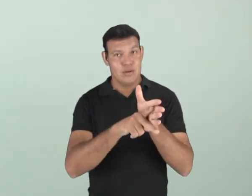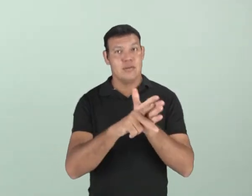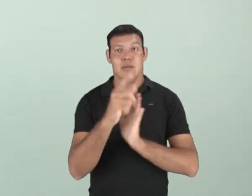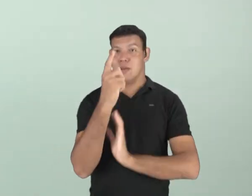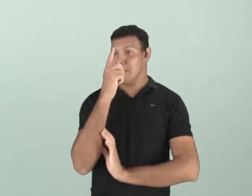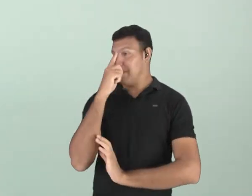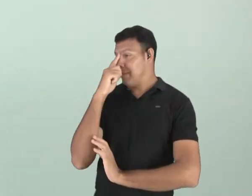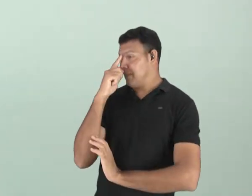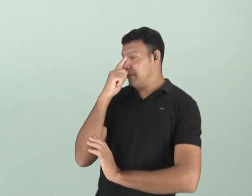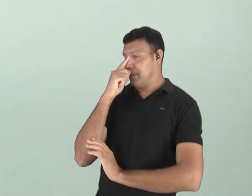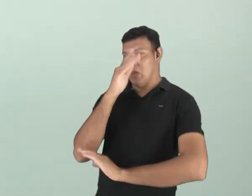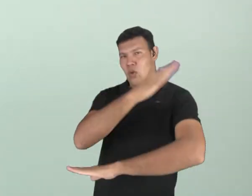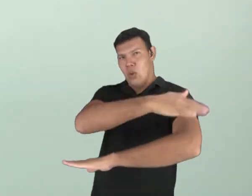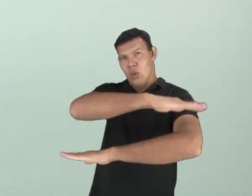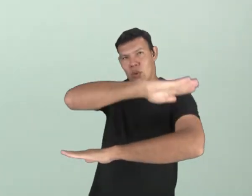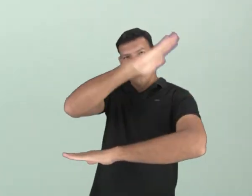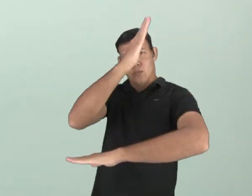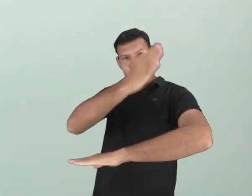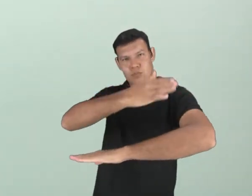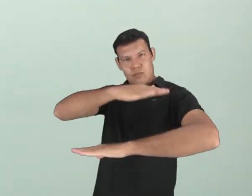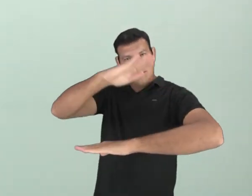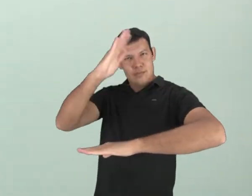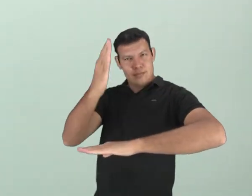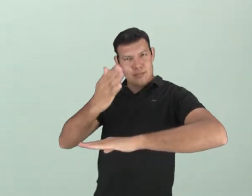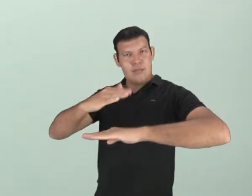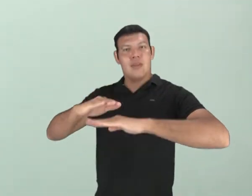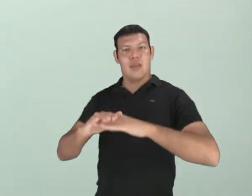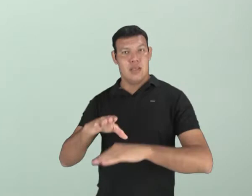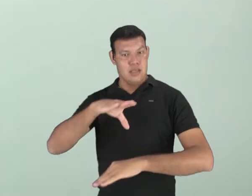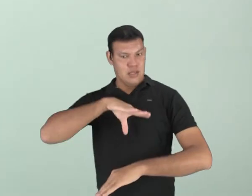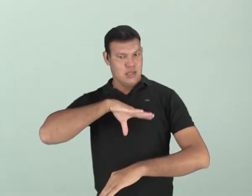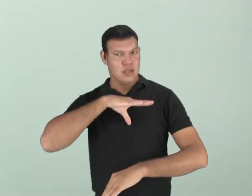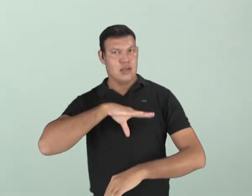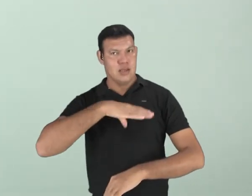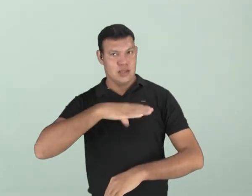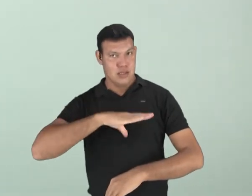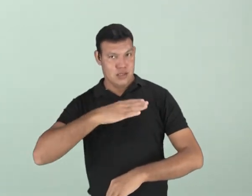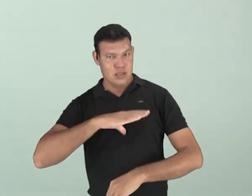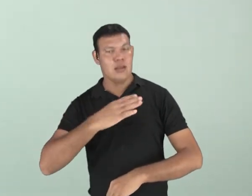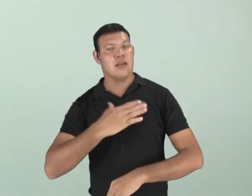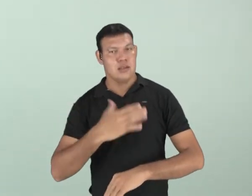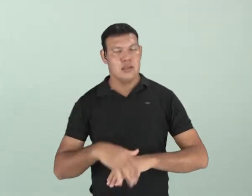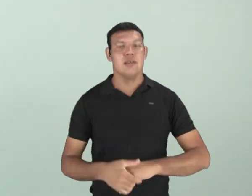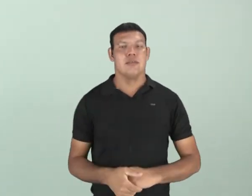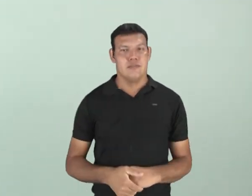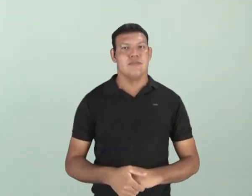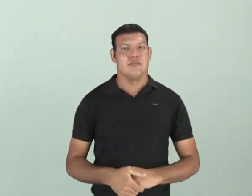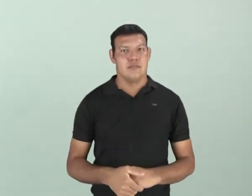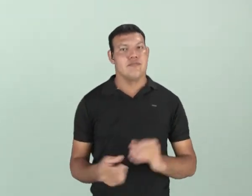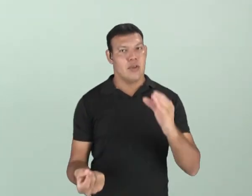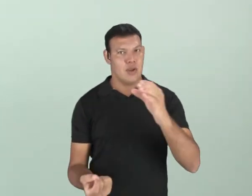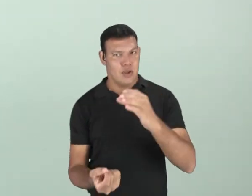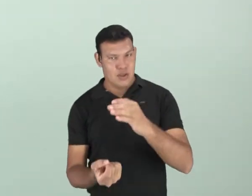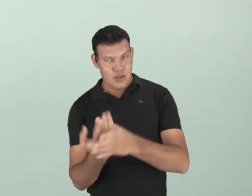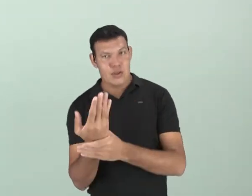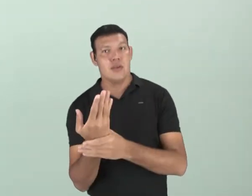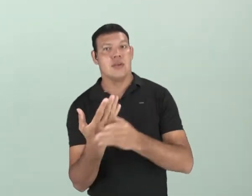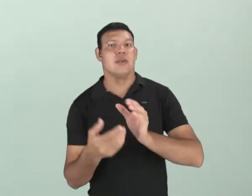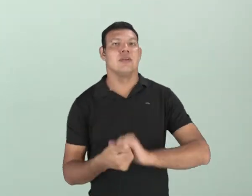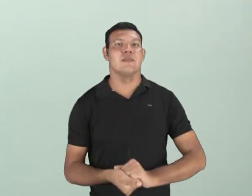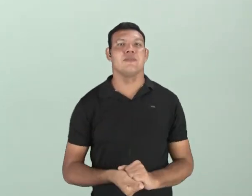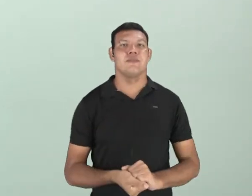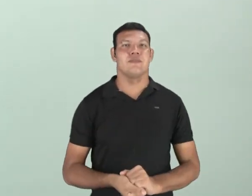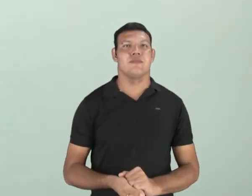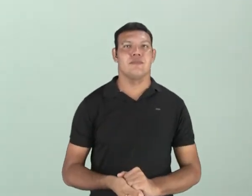desse terreno montanhoso, nós vamos ter cidades que vão se estabelecer, né, por conta desse difícil acesso,